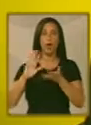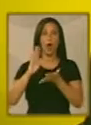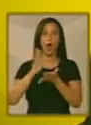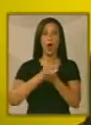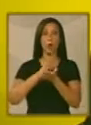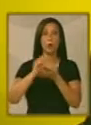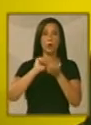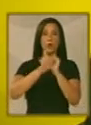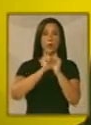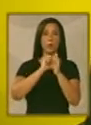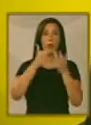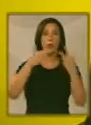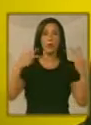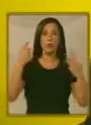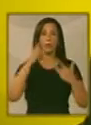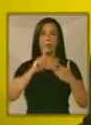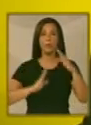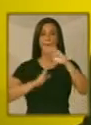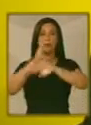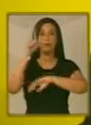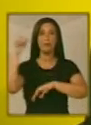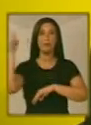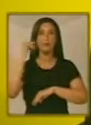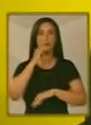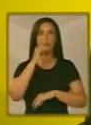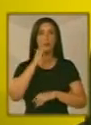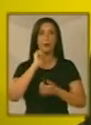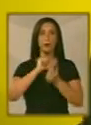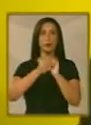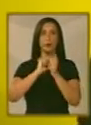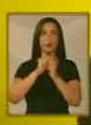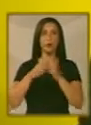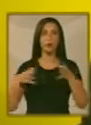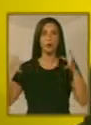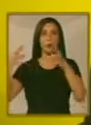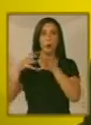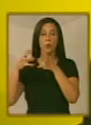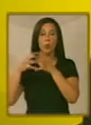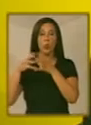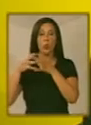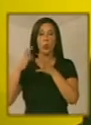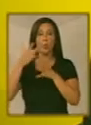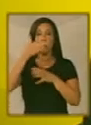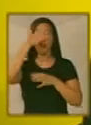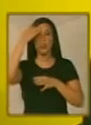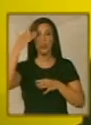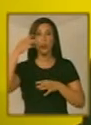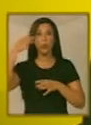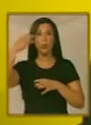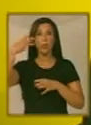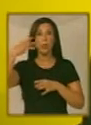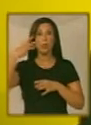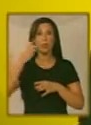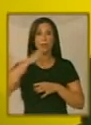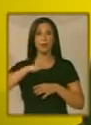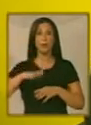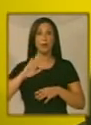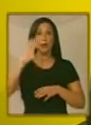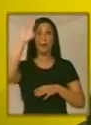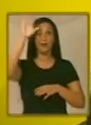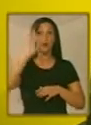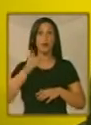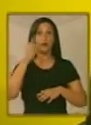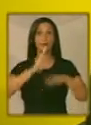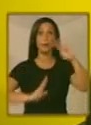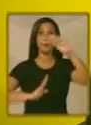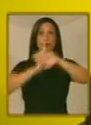Beijing, para a Pequim 2008. Por exemplo, nos esportes coletivos, os três primeiros que ficarem na equipe de basquete, que ganharem, já estão